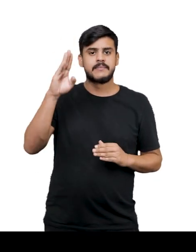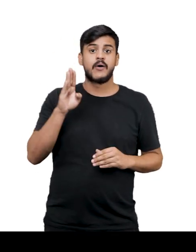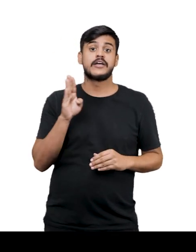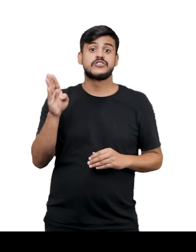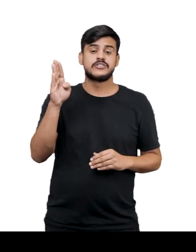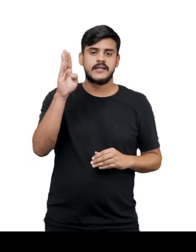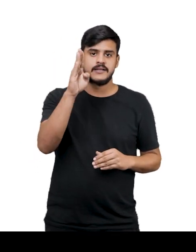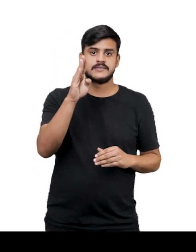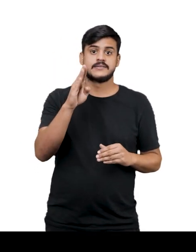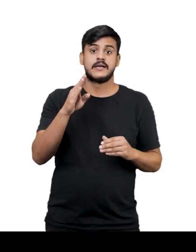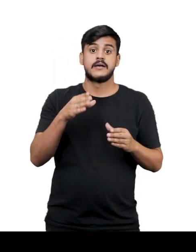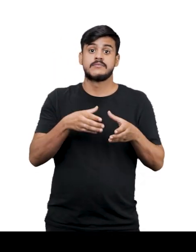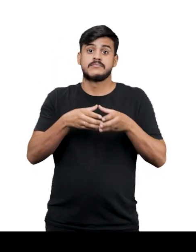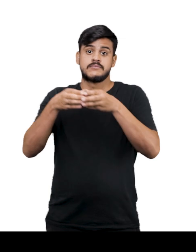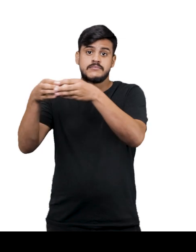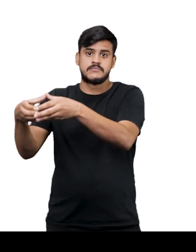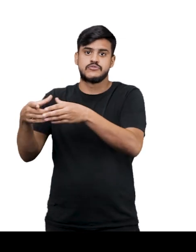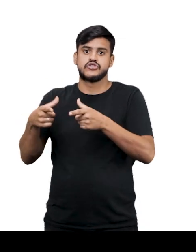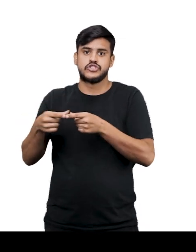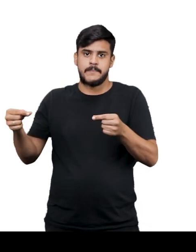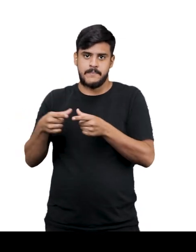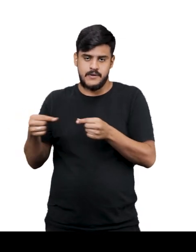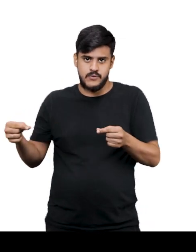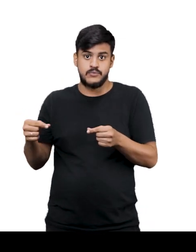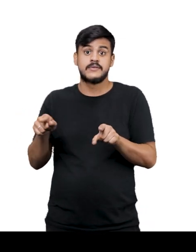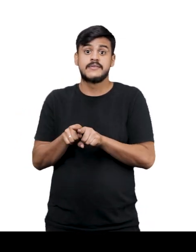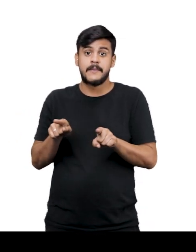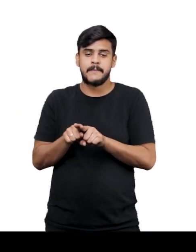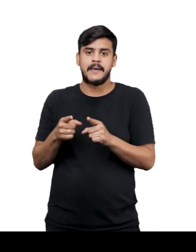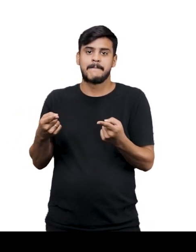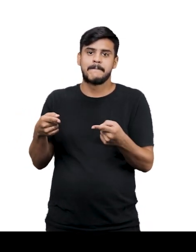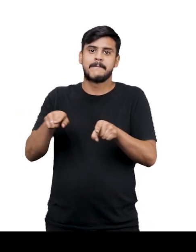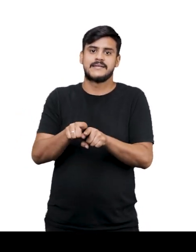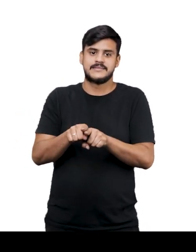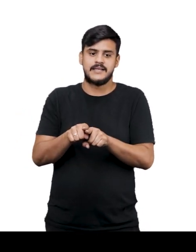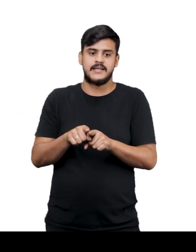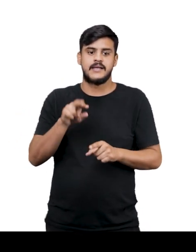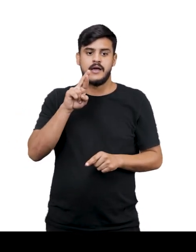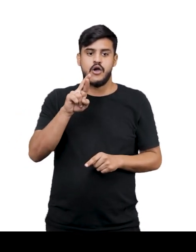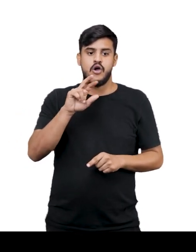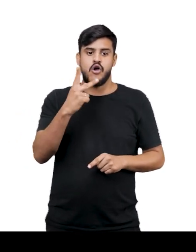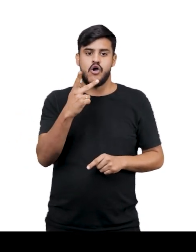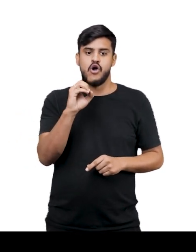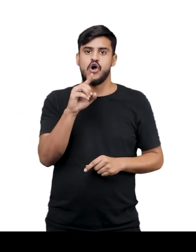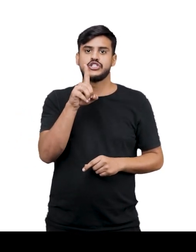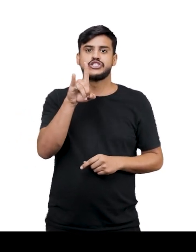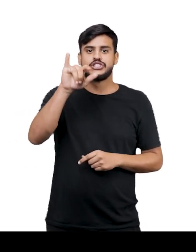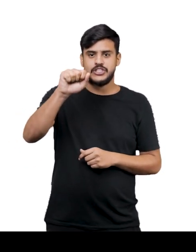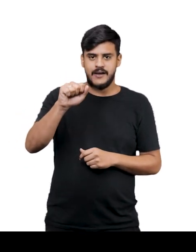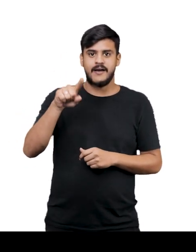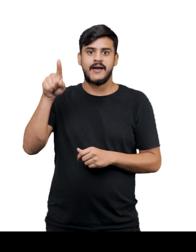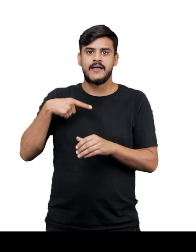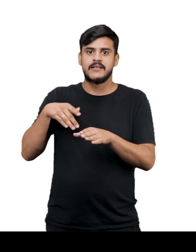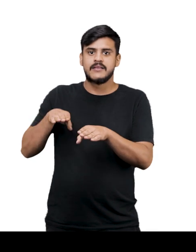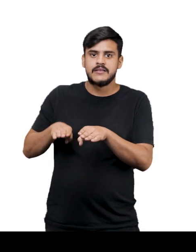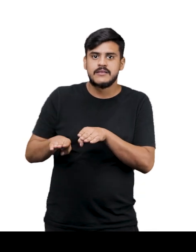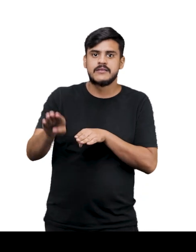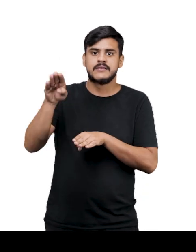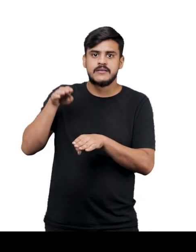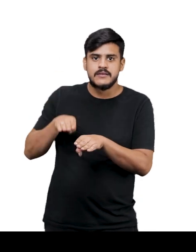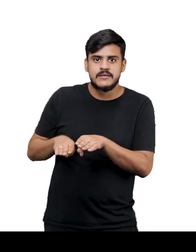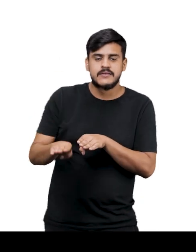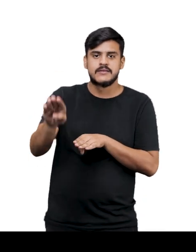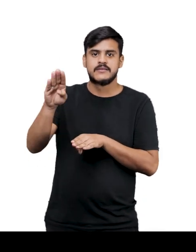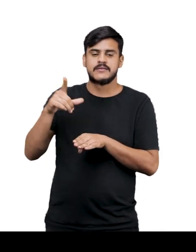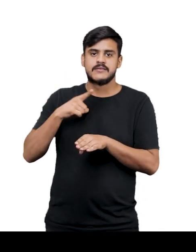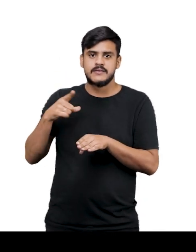Destacam-se nesse período a itinerância da coleção para o Japão e a parceria com a empresa de tecidos Rhodia, para a